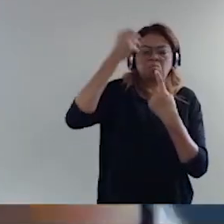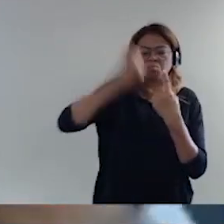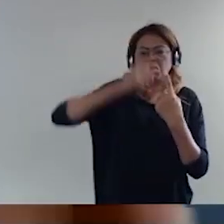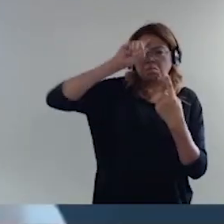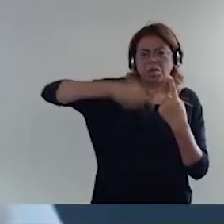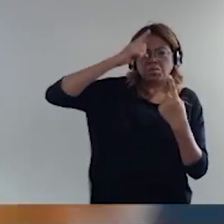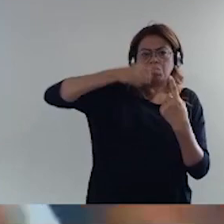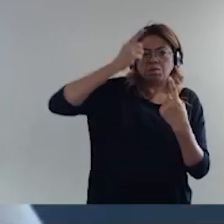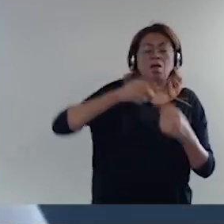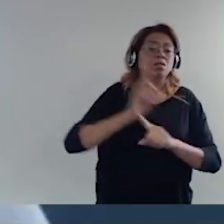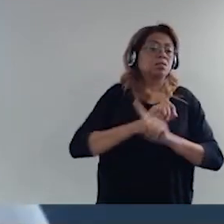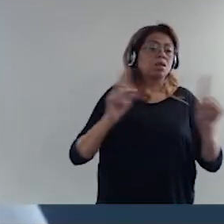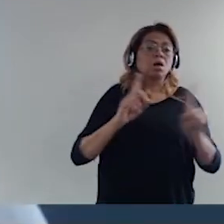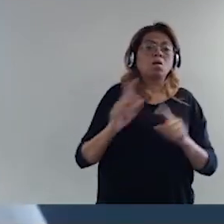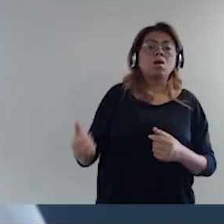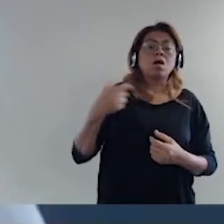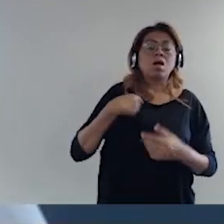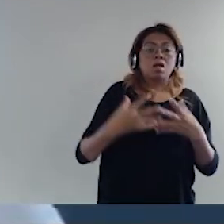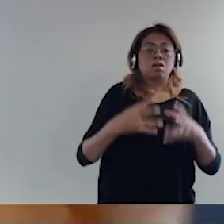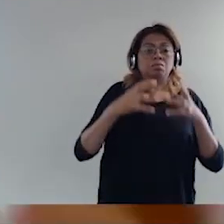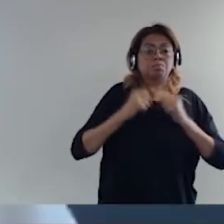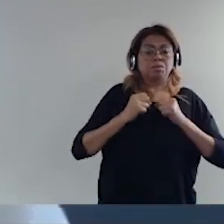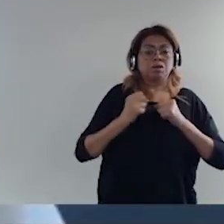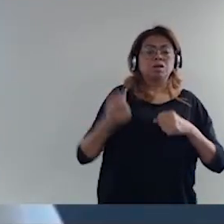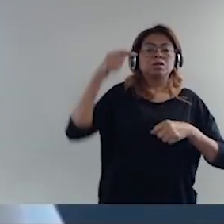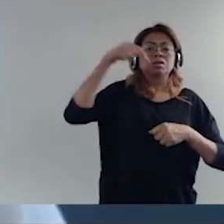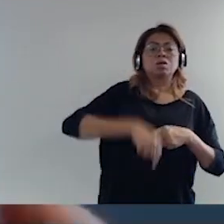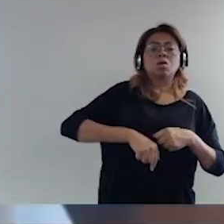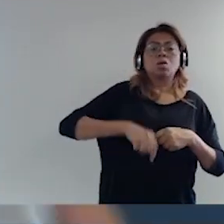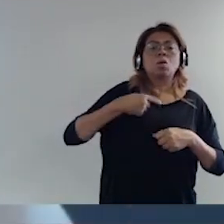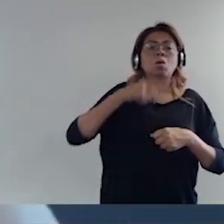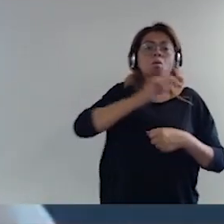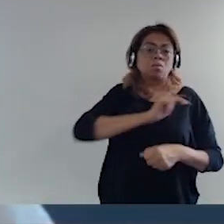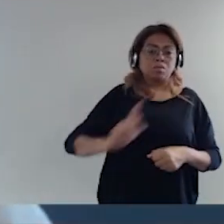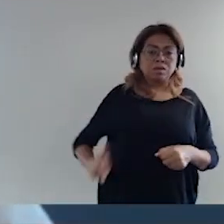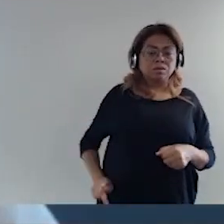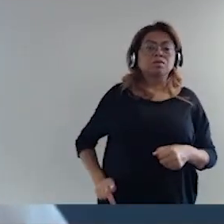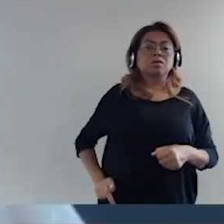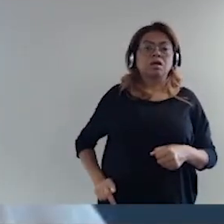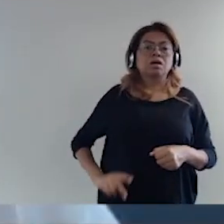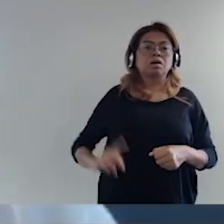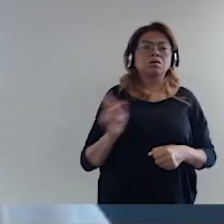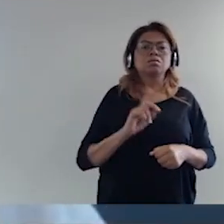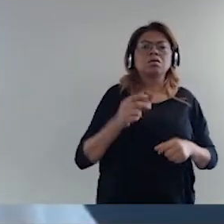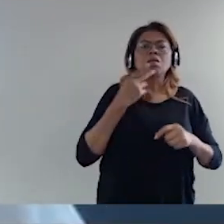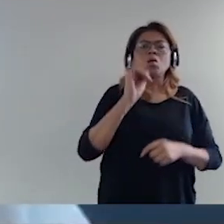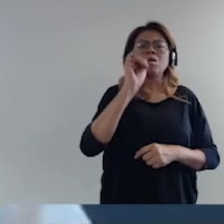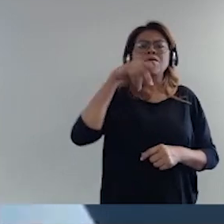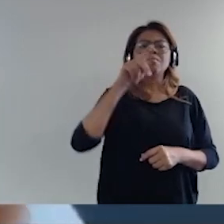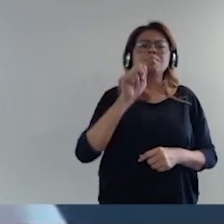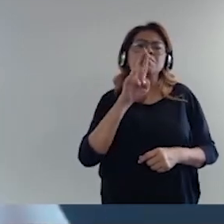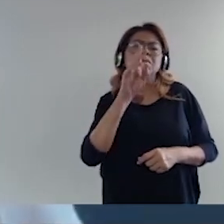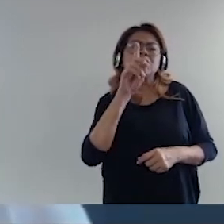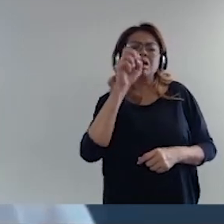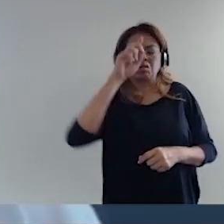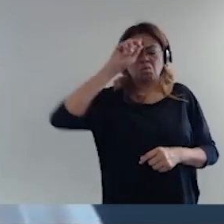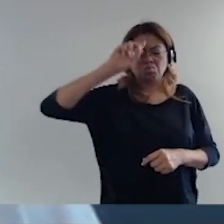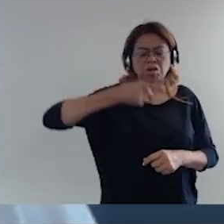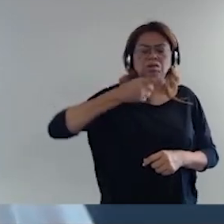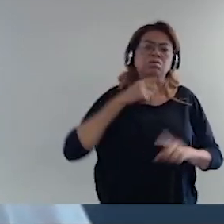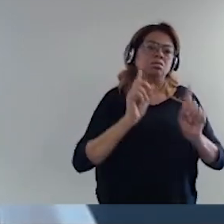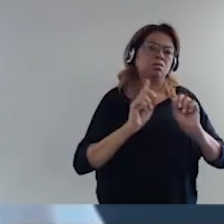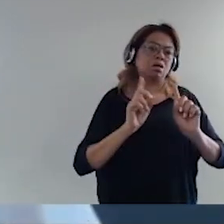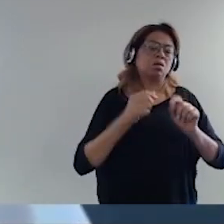toma posse como presidente, não como imperador. Essa é uma máxima constitucional posta a toda